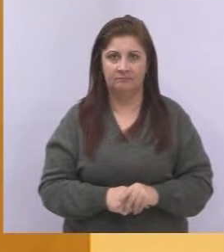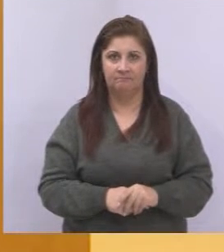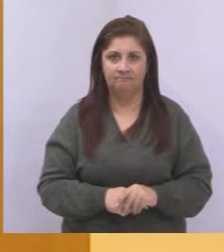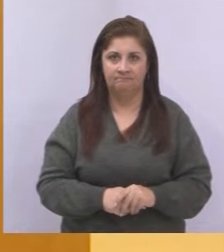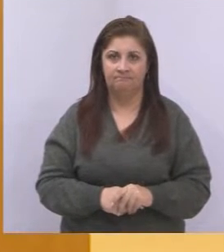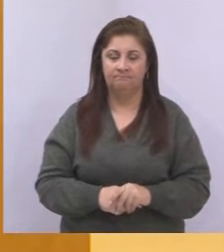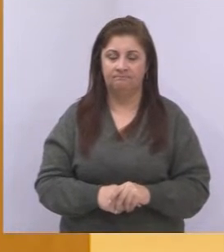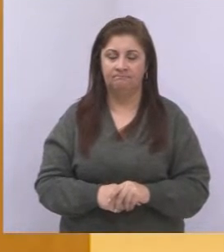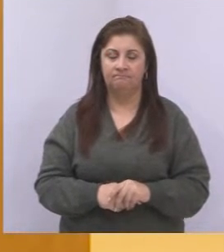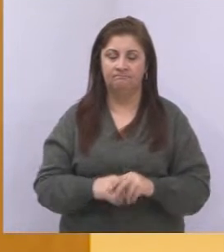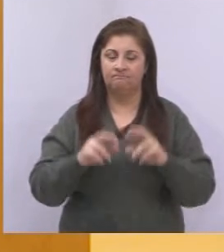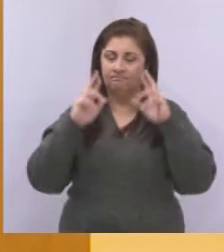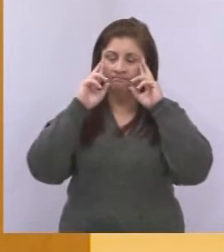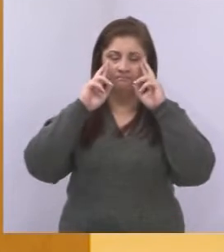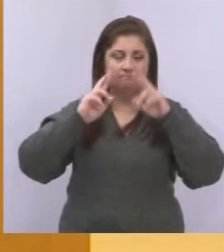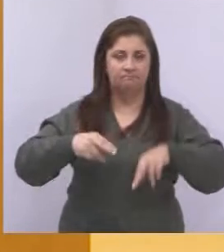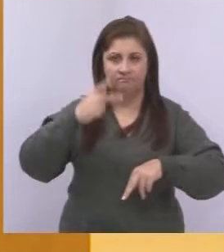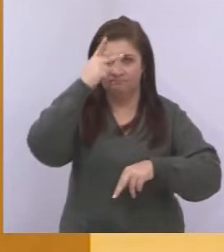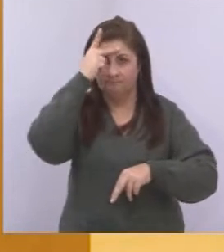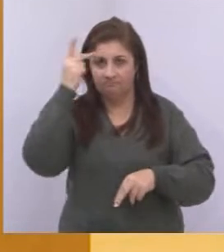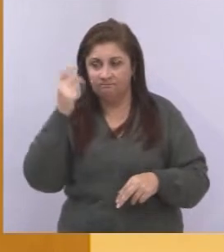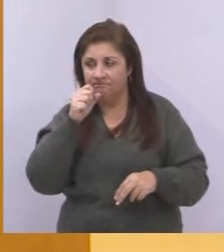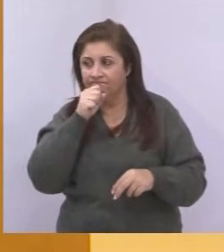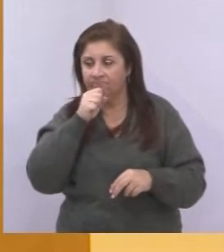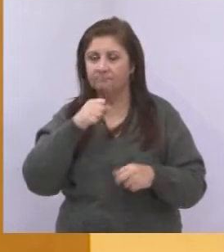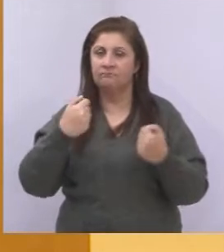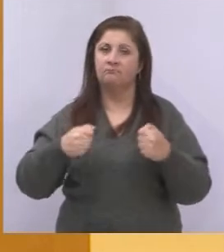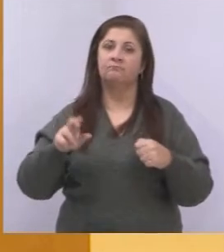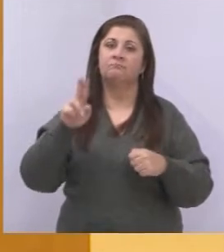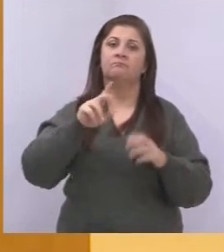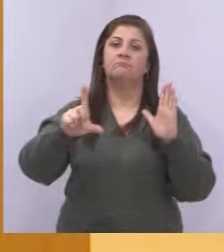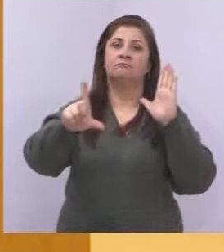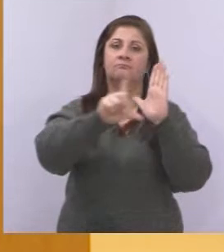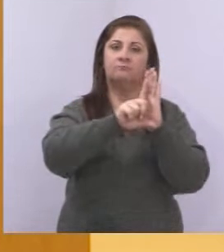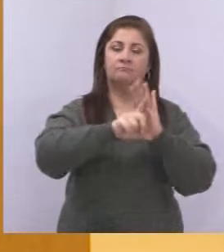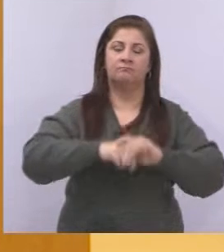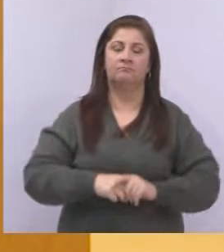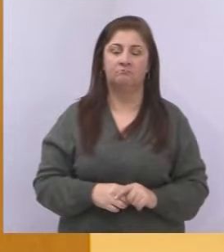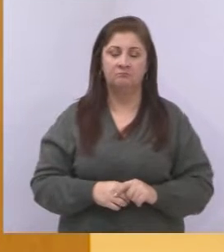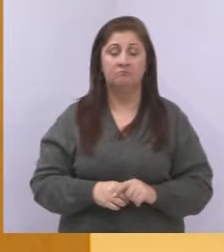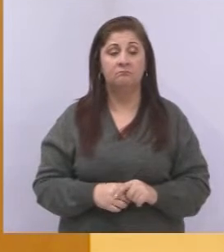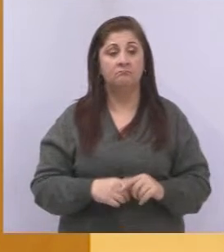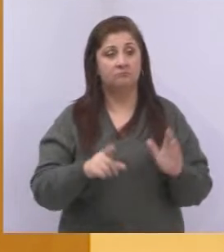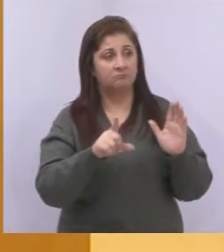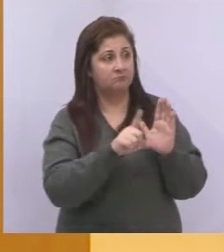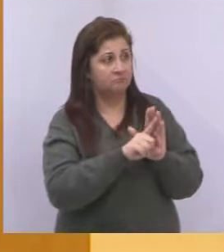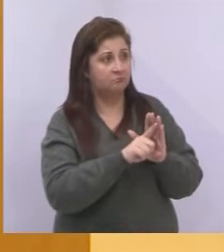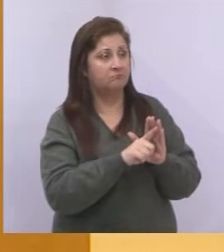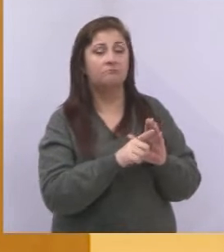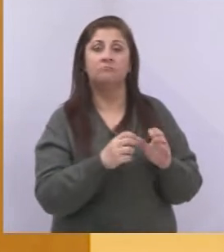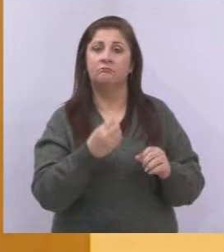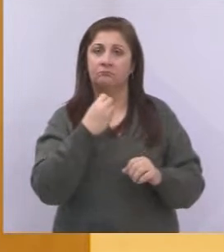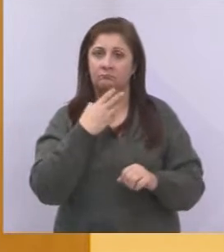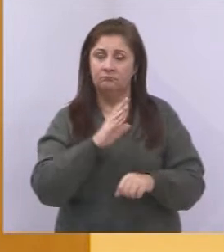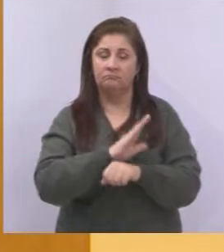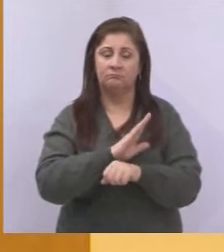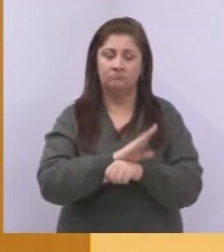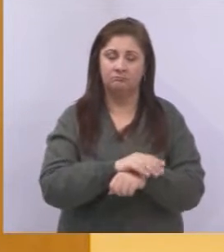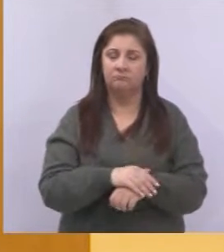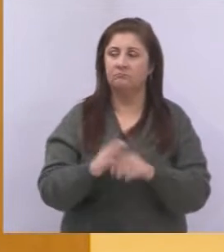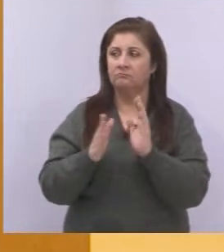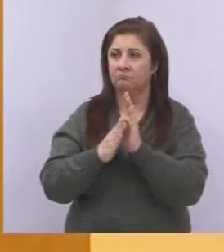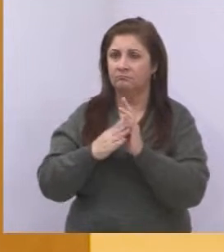com mais idade, nós precisamos utilizar o rigor da lei. Então essa lei vem para somar, quero parabenizar você por essa